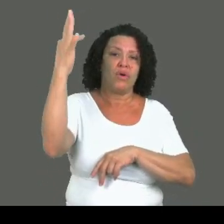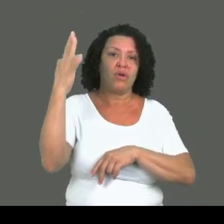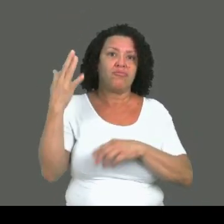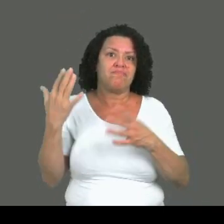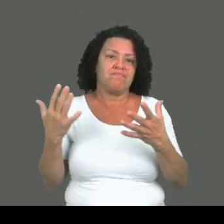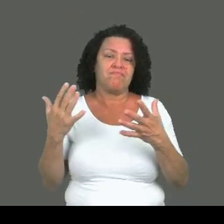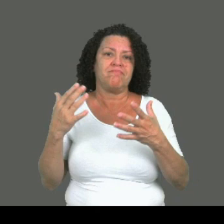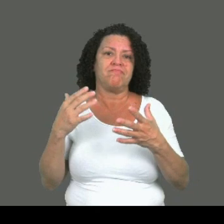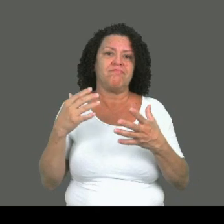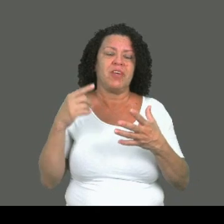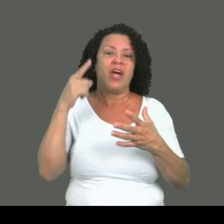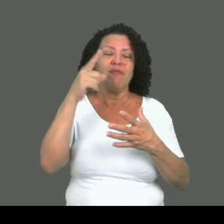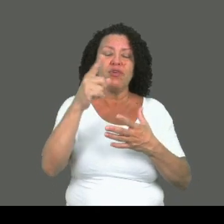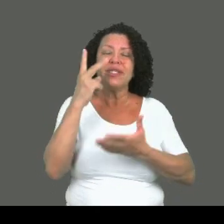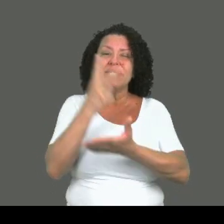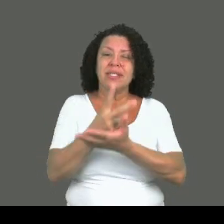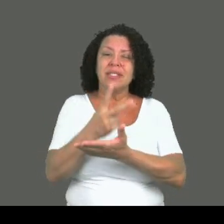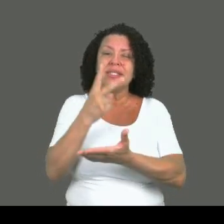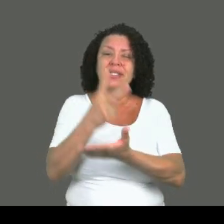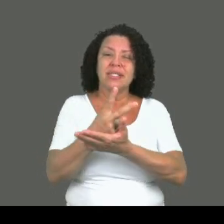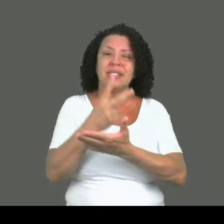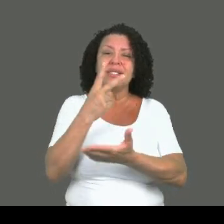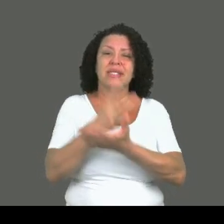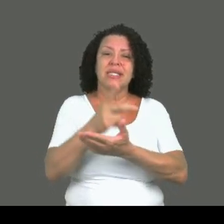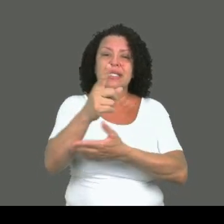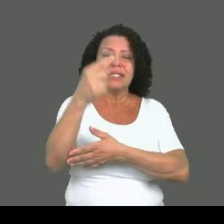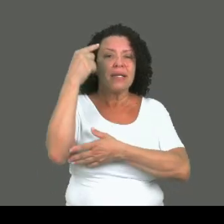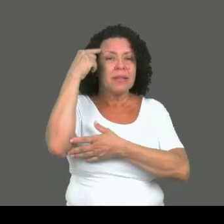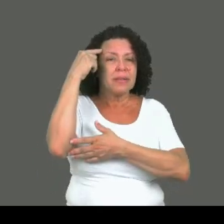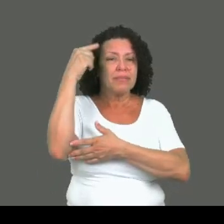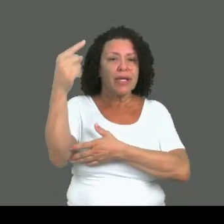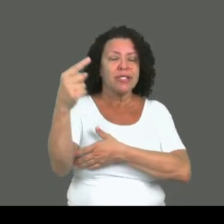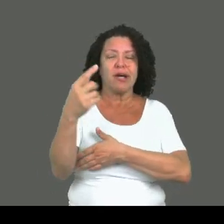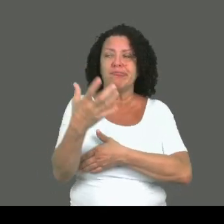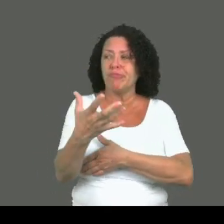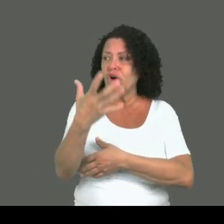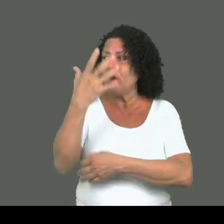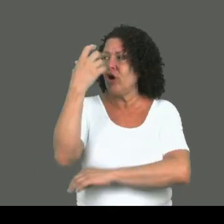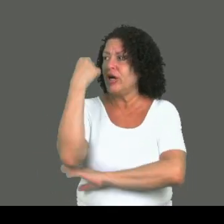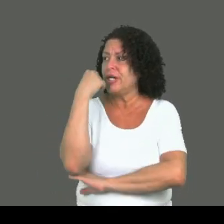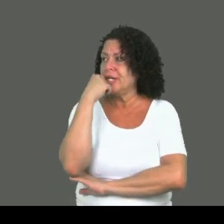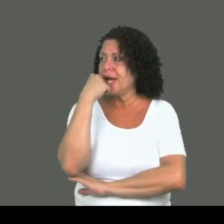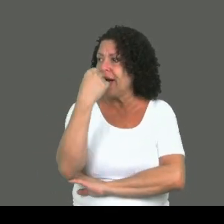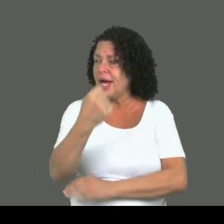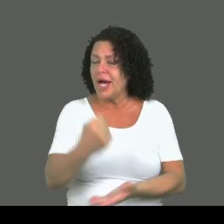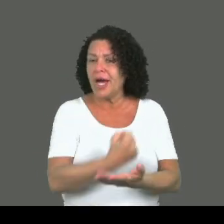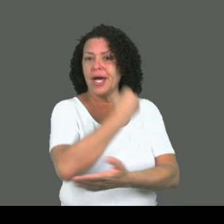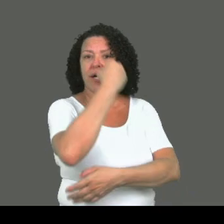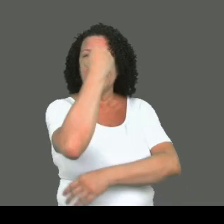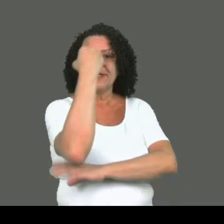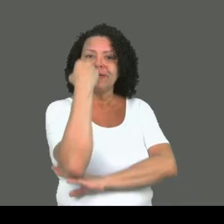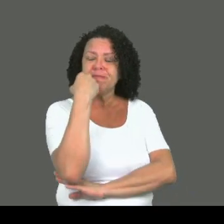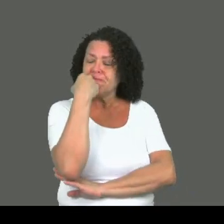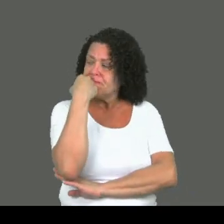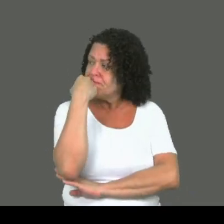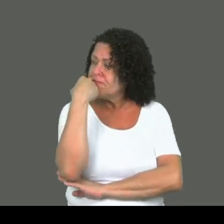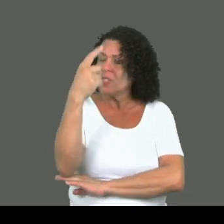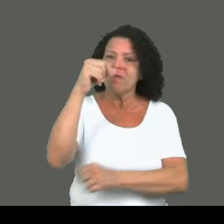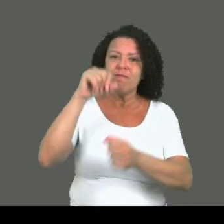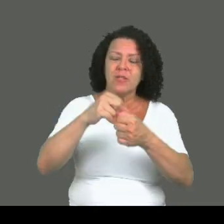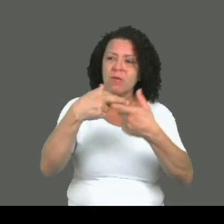a gente frequentemente está pensando e se lamentando em coisas que fez ou que deixou de